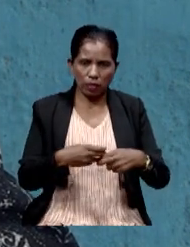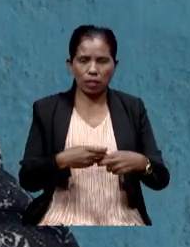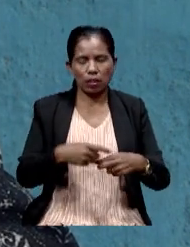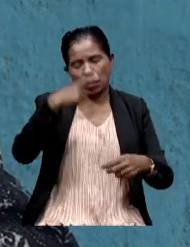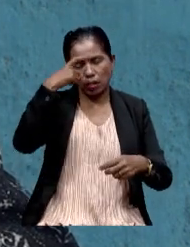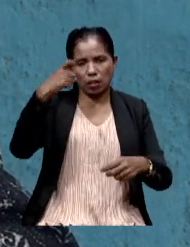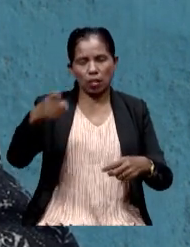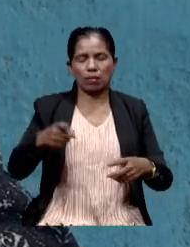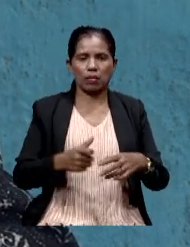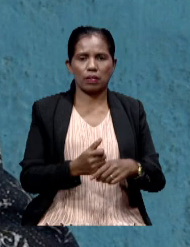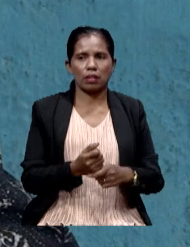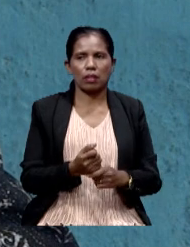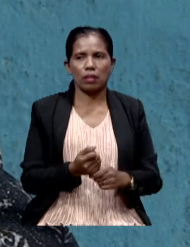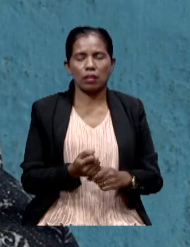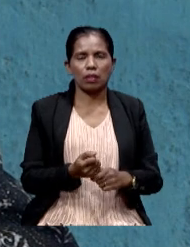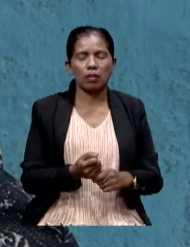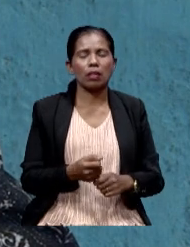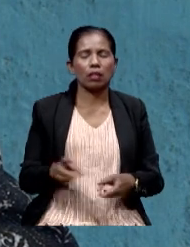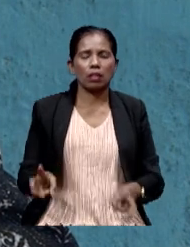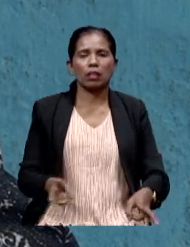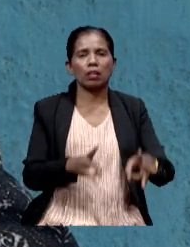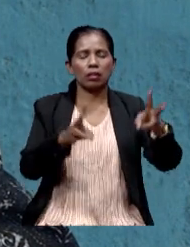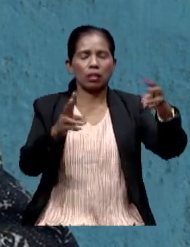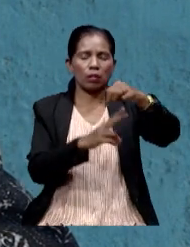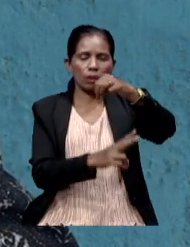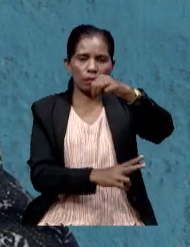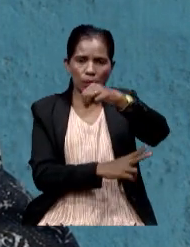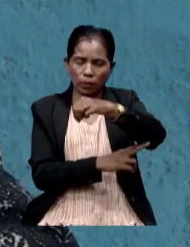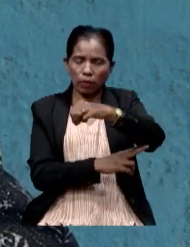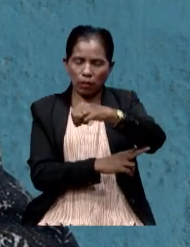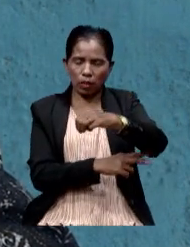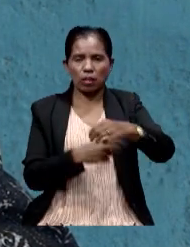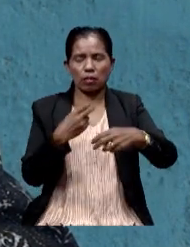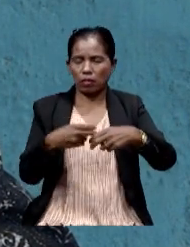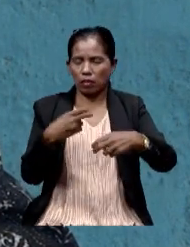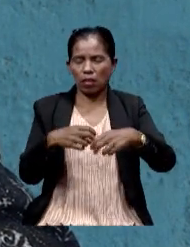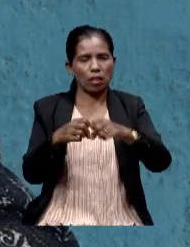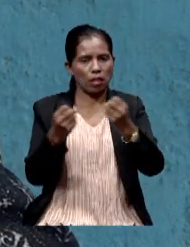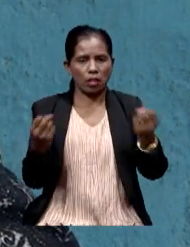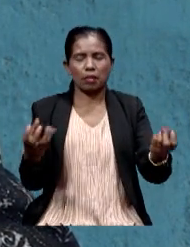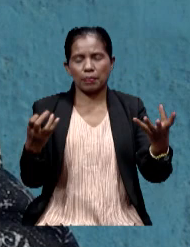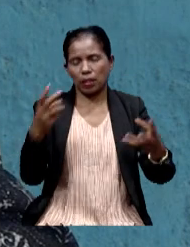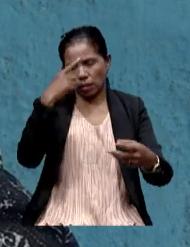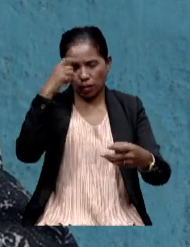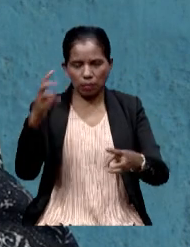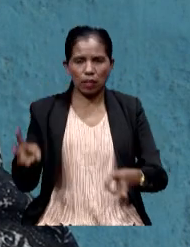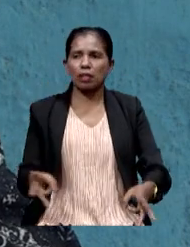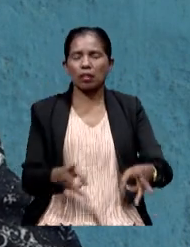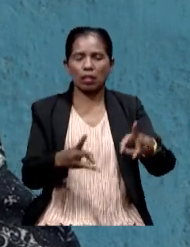também condição, estrada Ponte Velolo, né, dificulta para, também estrada de Nenia,